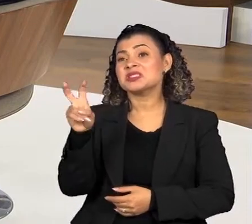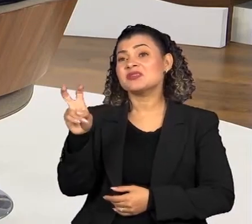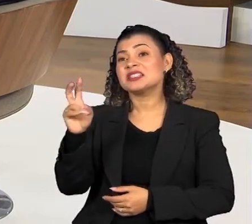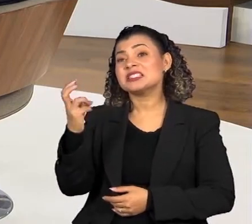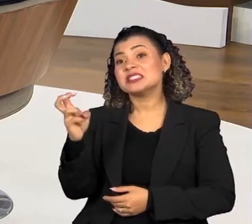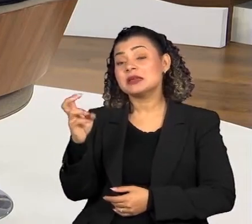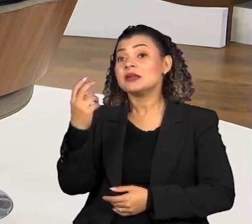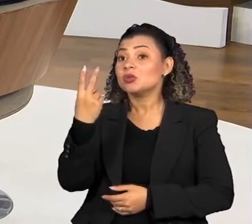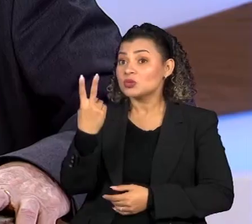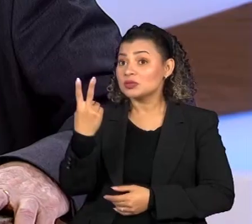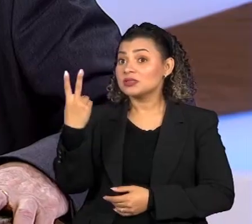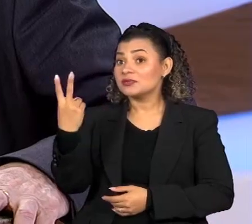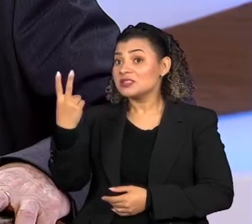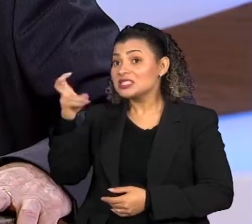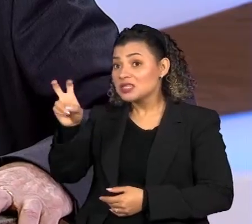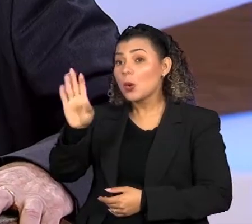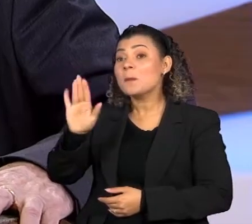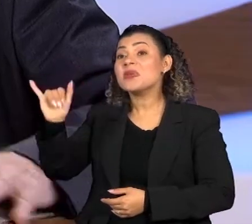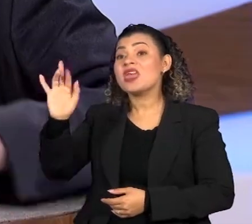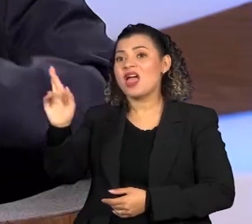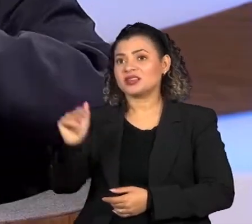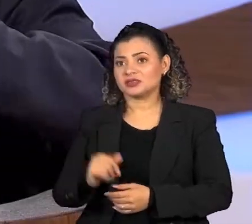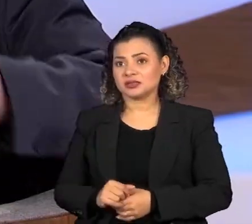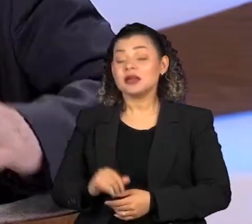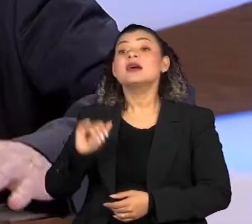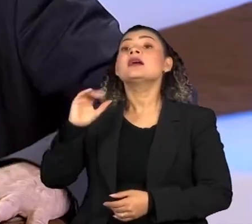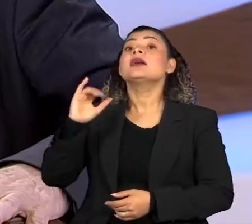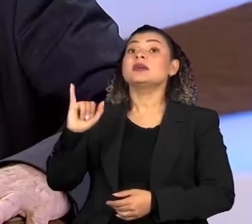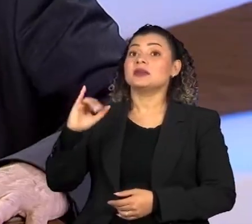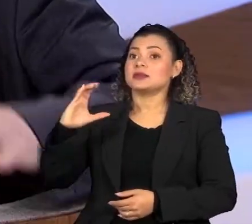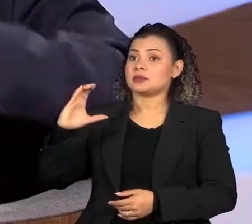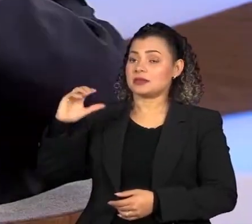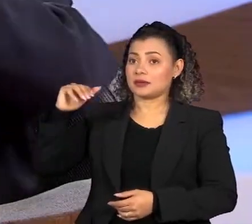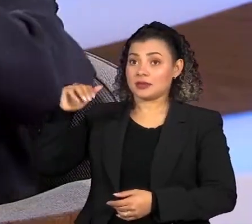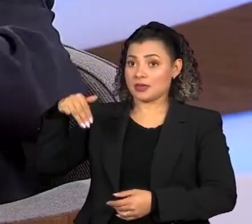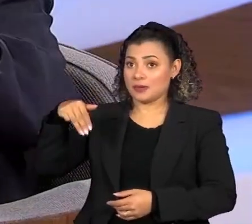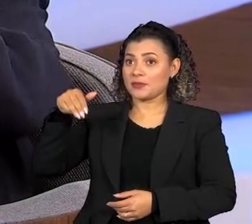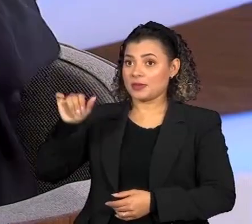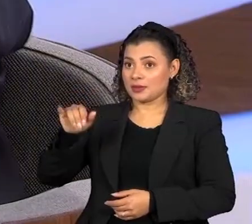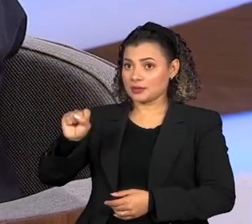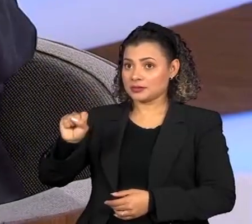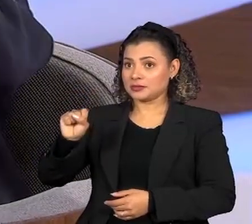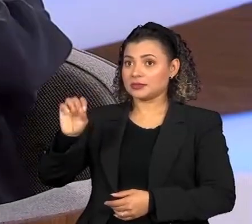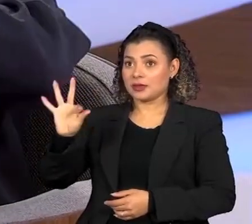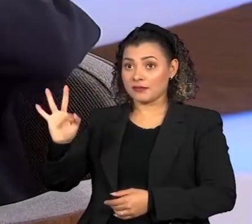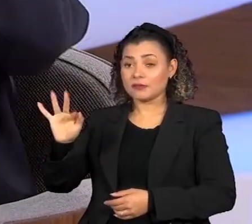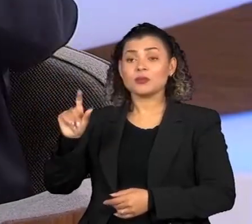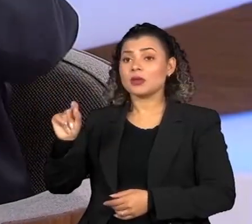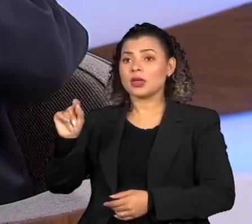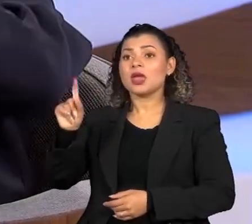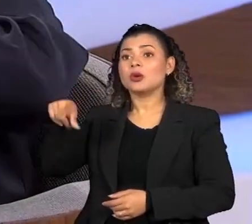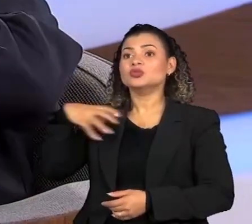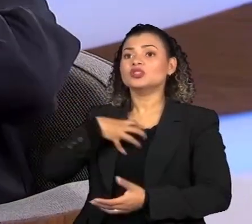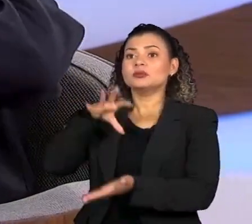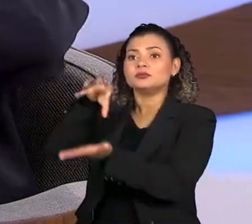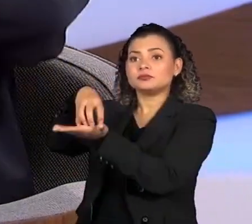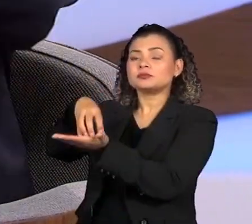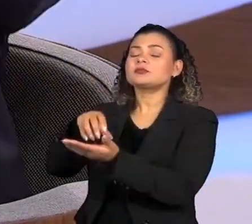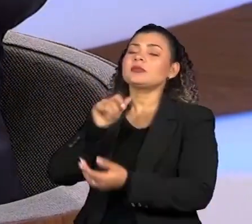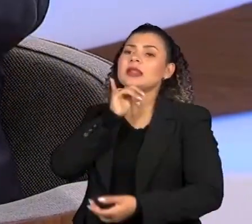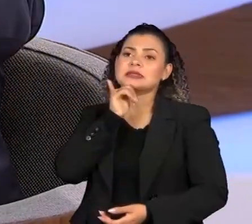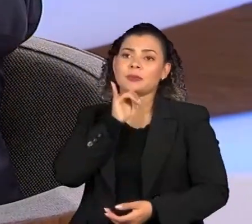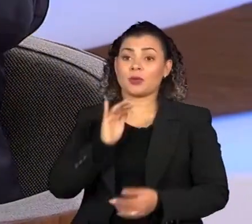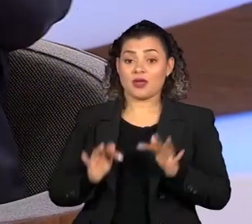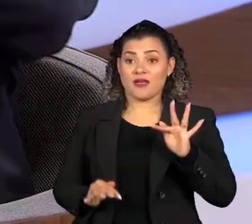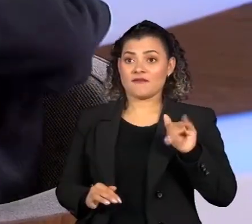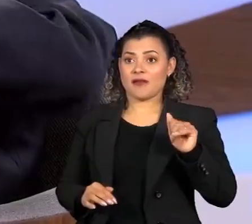bilhões de reais INSS fundation que é o modelo sobre o qual a Fapesp foi